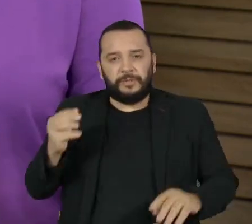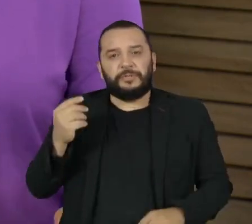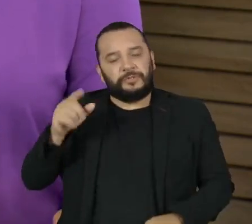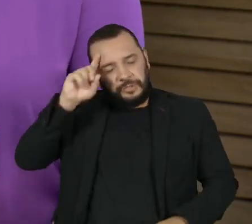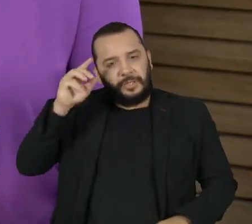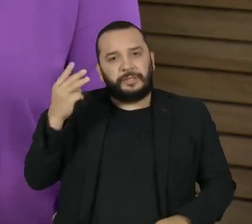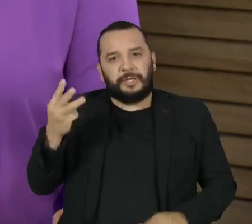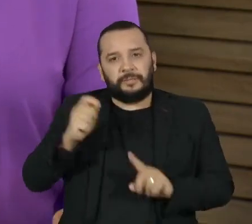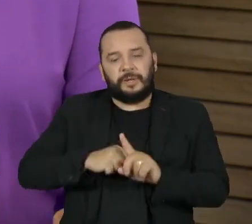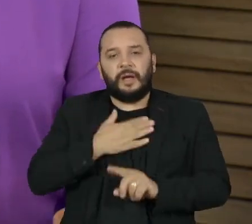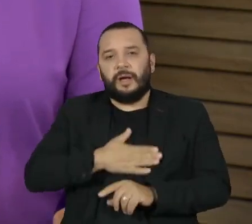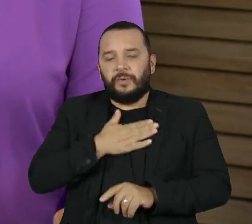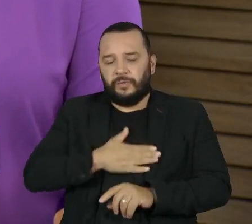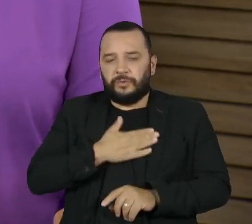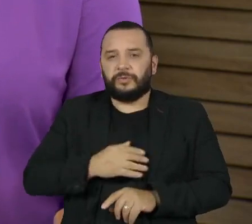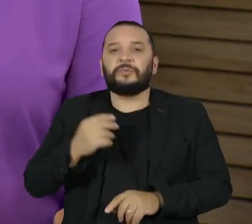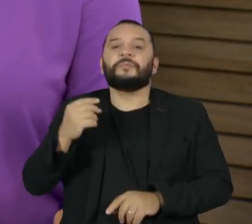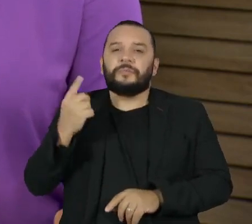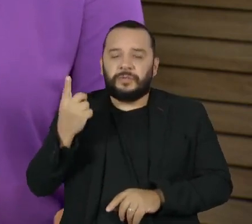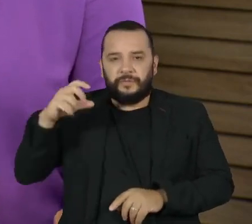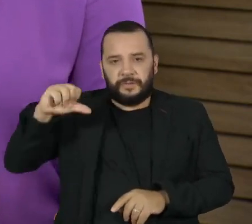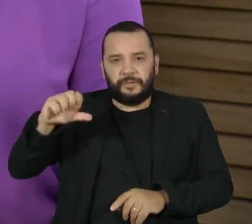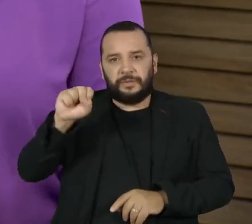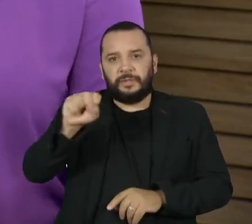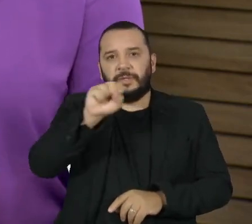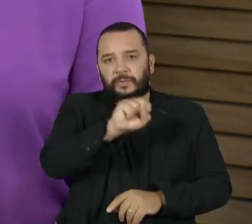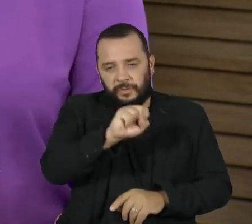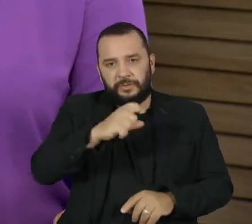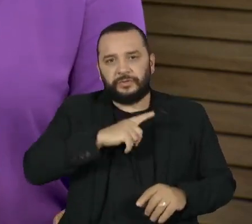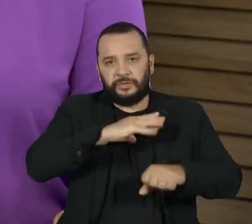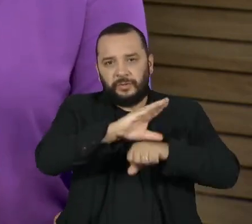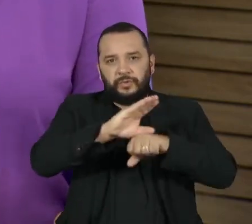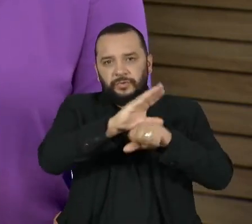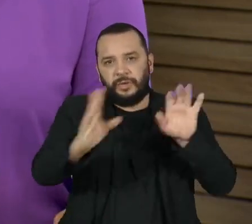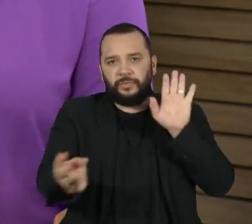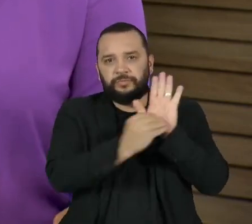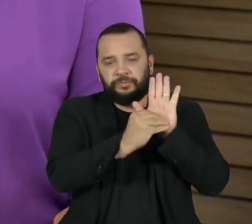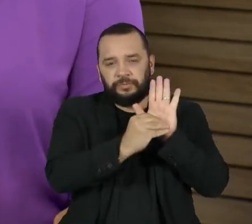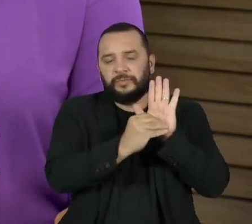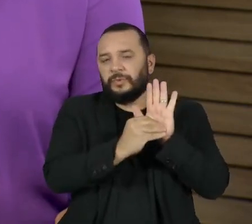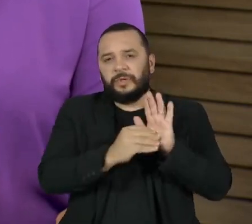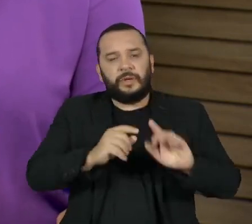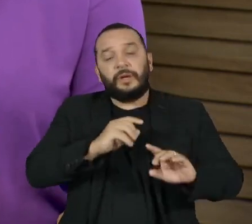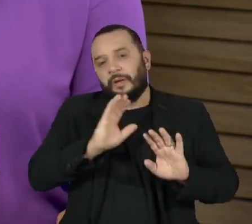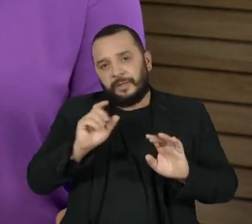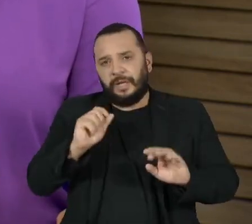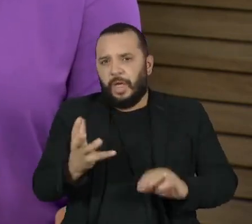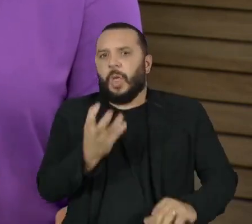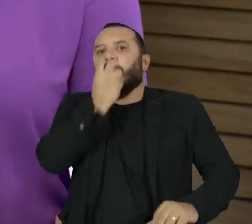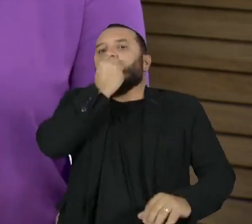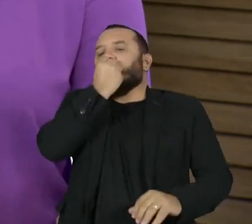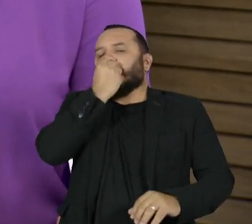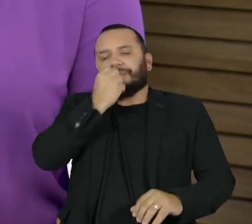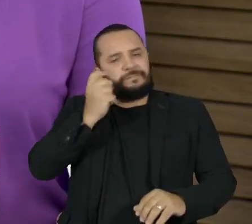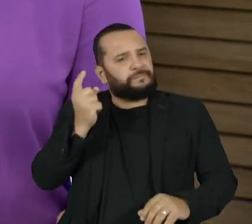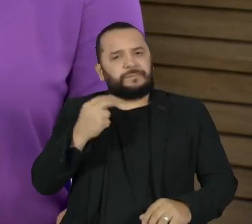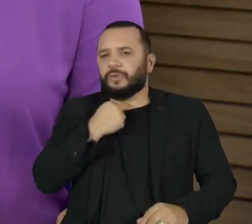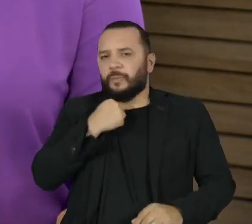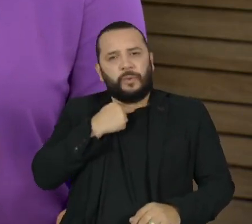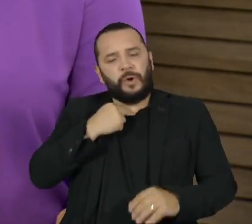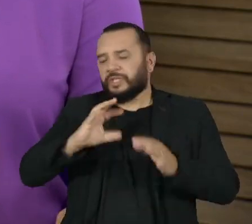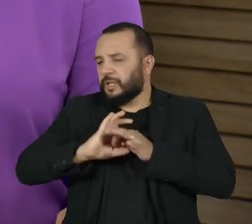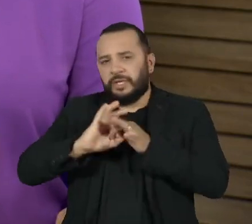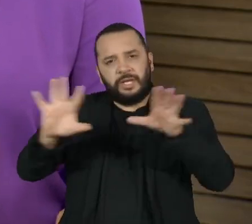constituintes colocavam na Constituição a proibição da censura e da tortura, práticas correntes durante a ditadura civil-militar